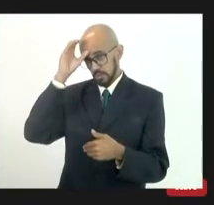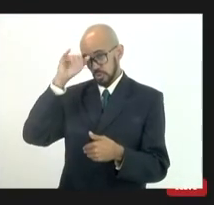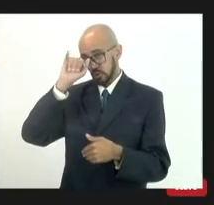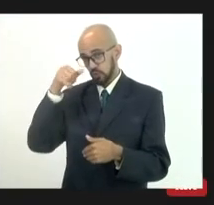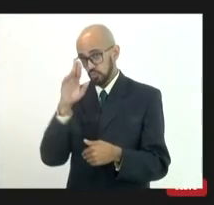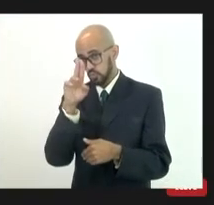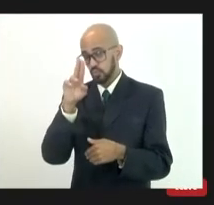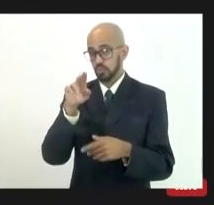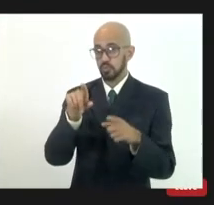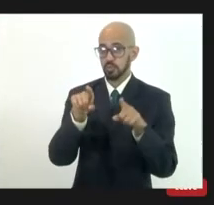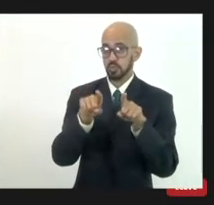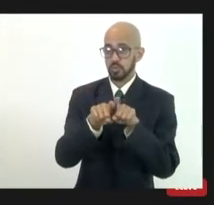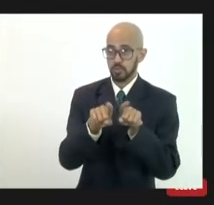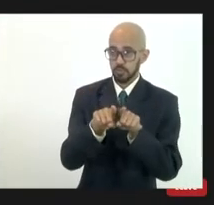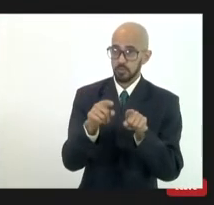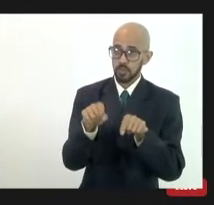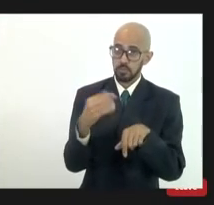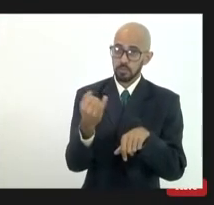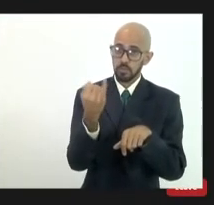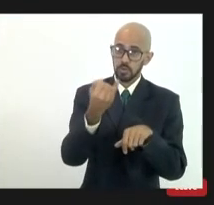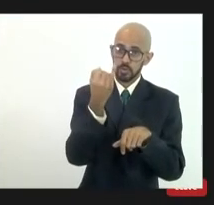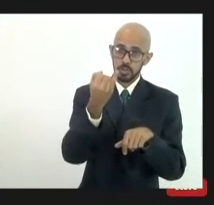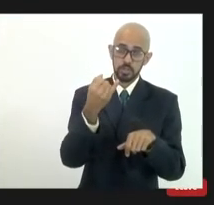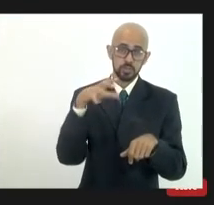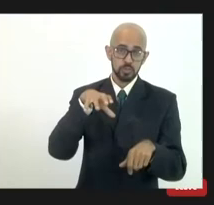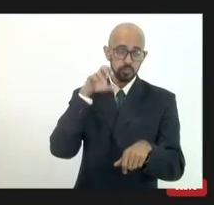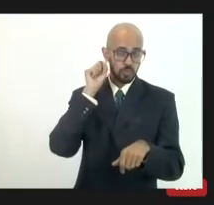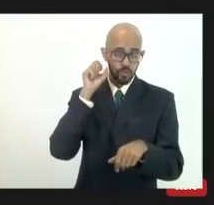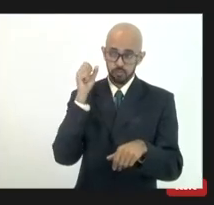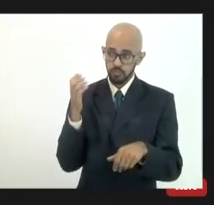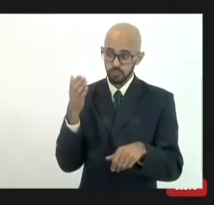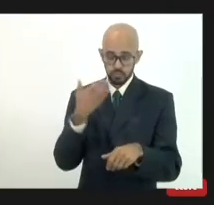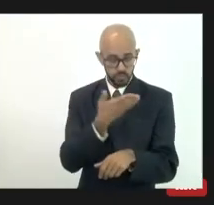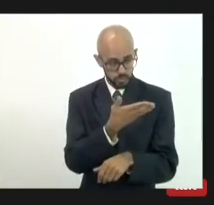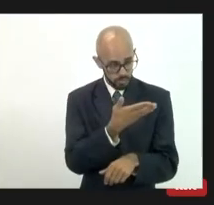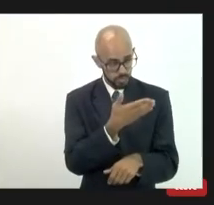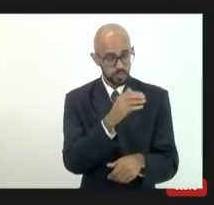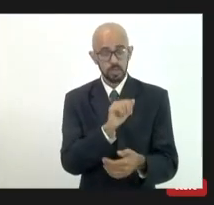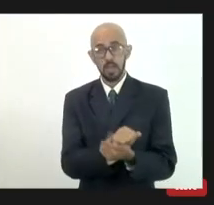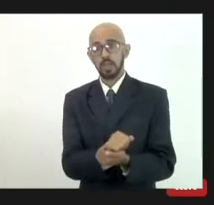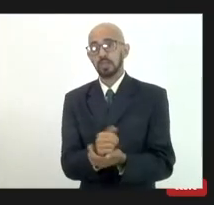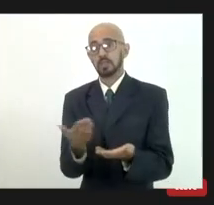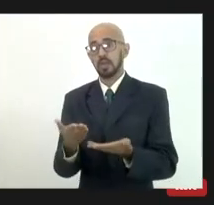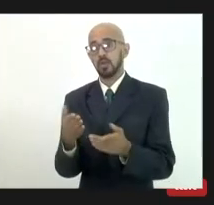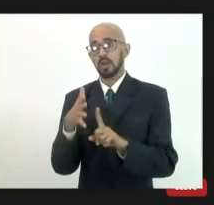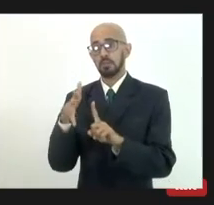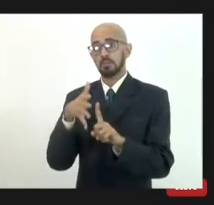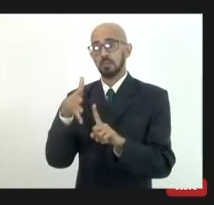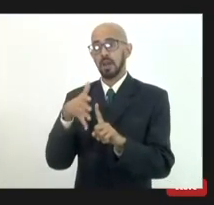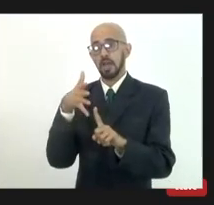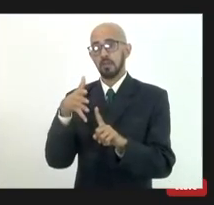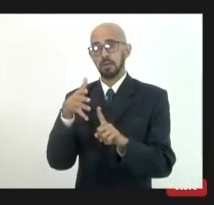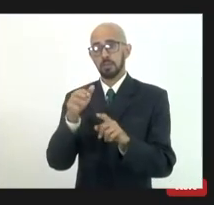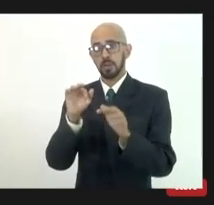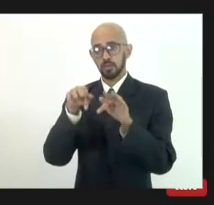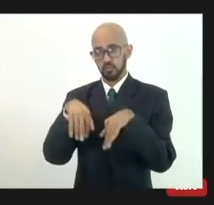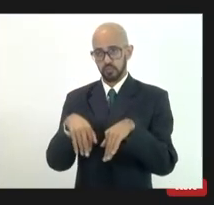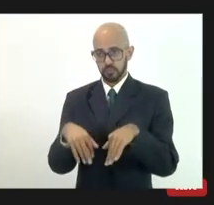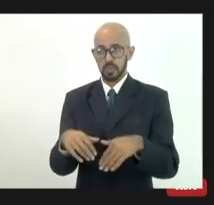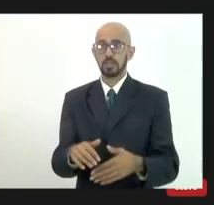indicou e foi muito importante lhe ouvir, e aí gostaria de passar a palavra para as suas considerações